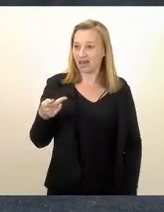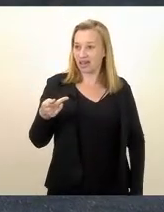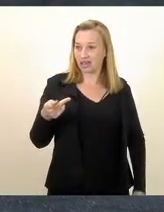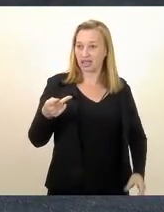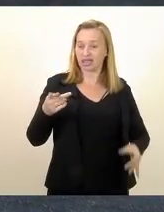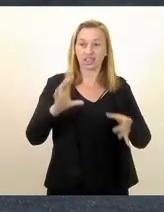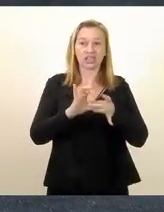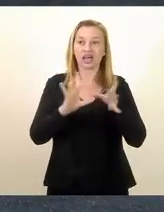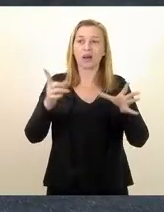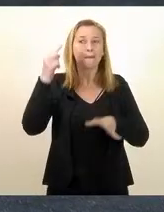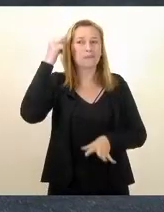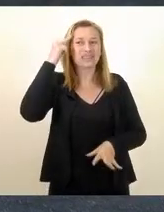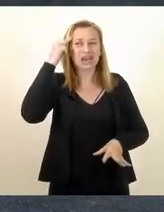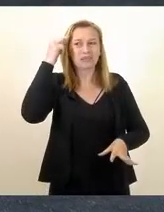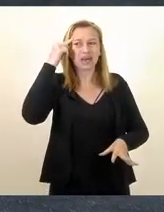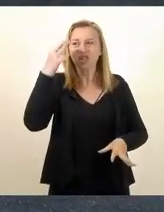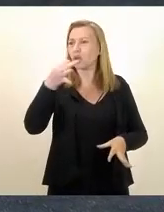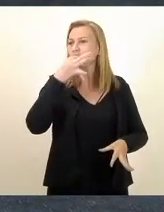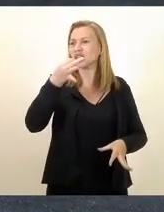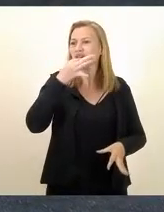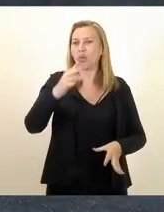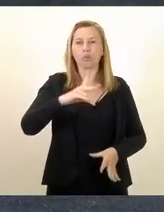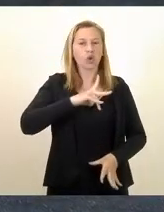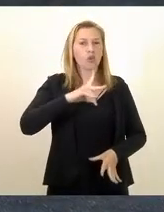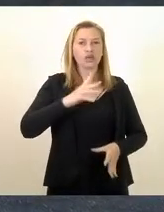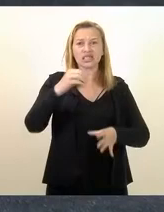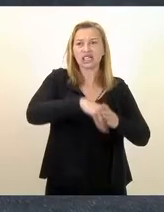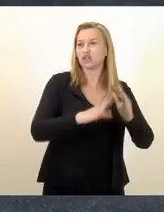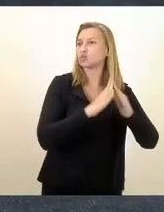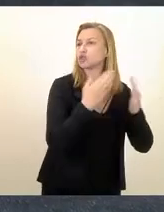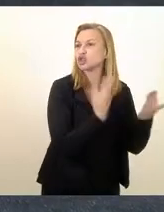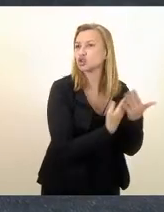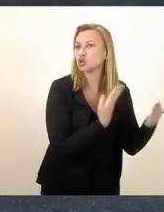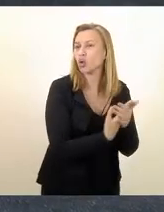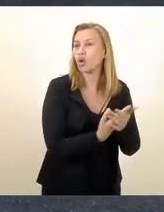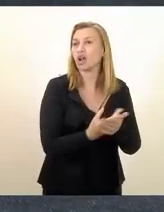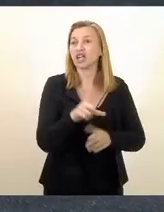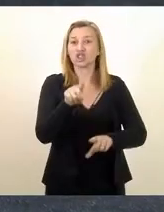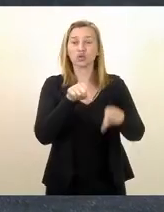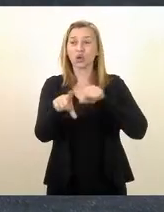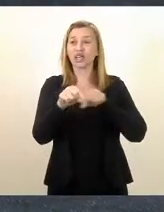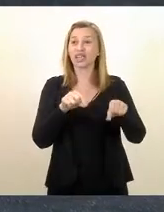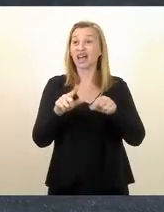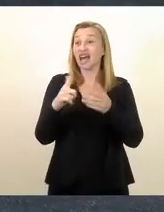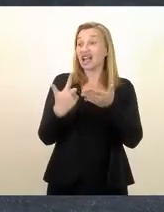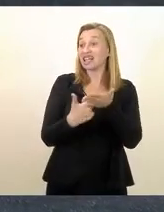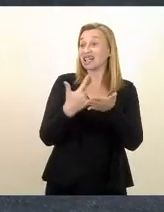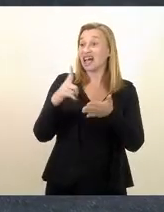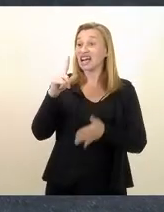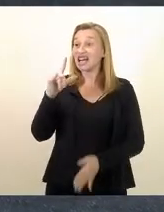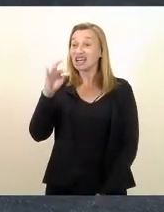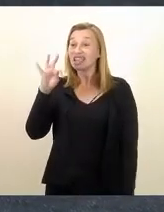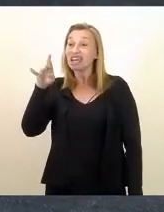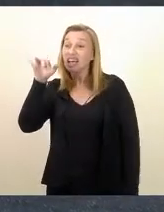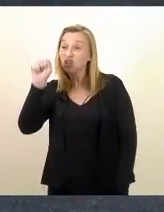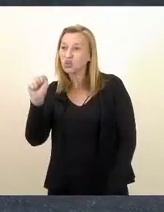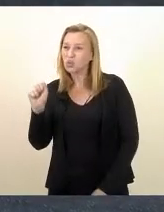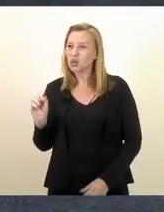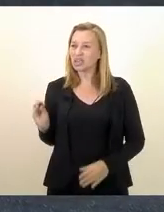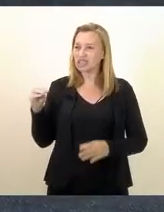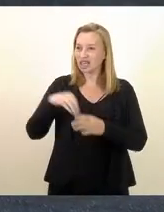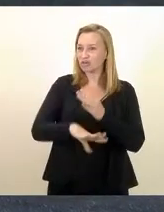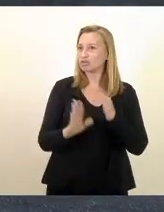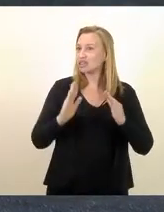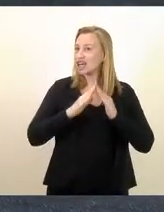seus pensamentos dentro do ambiente escolar selecionando inclusive a literatura que vai ser colocada dentro das